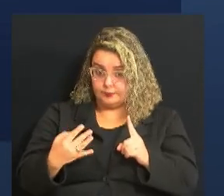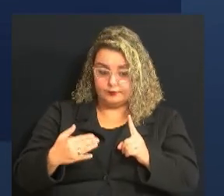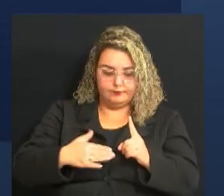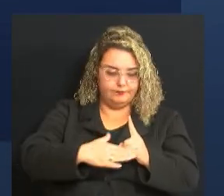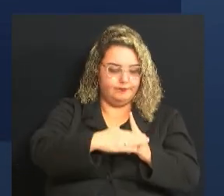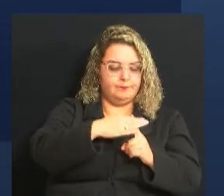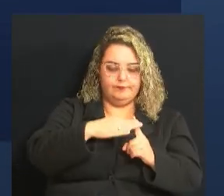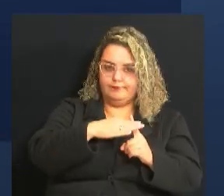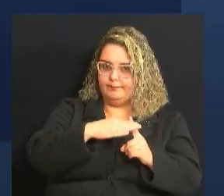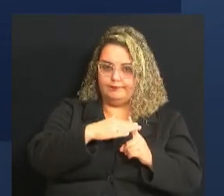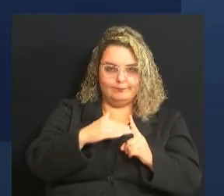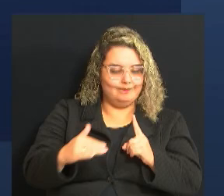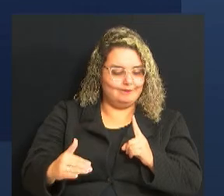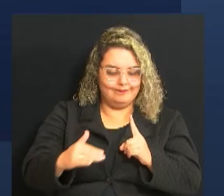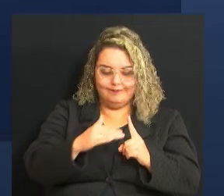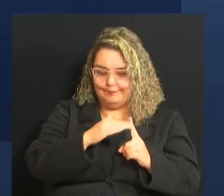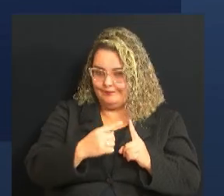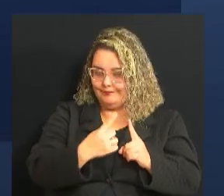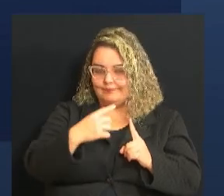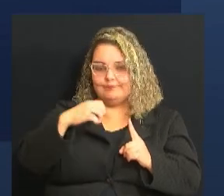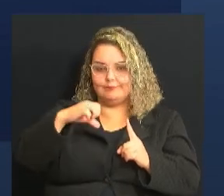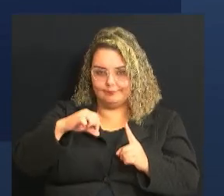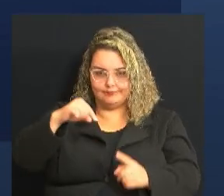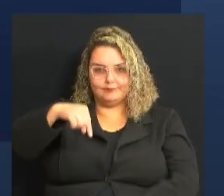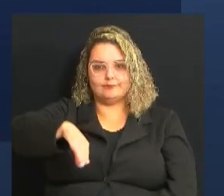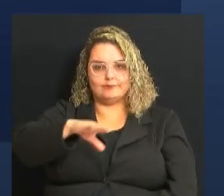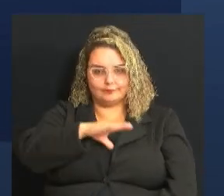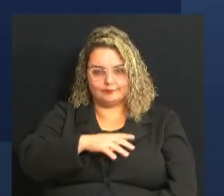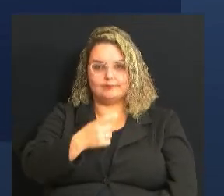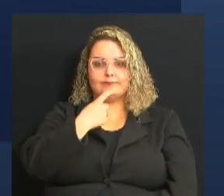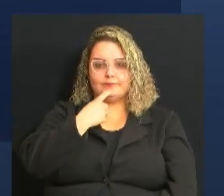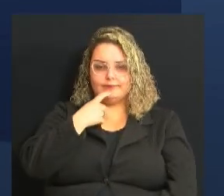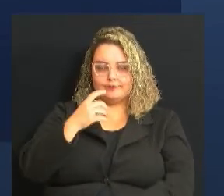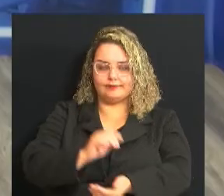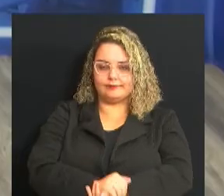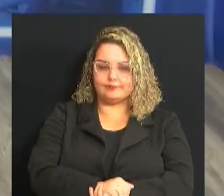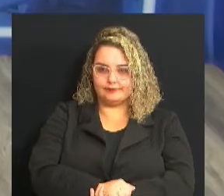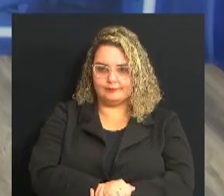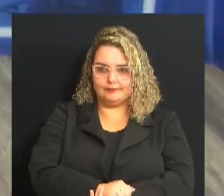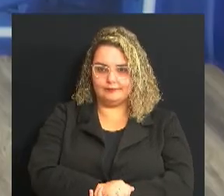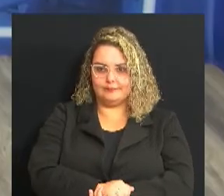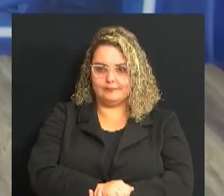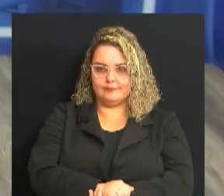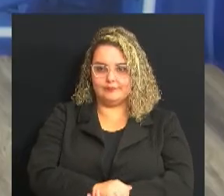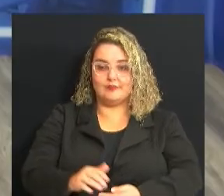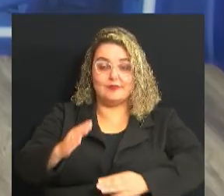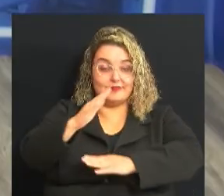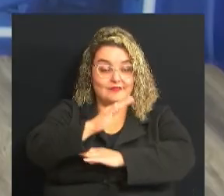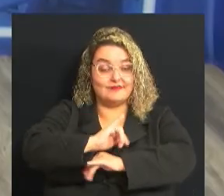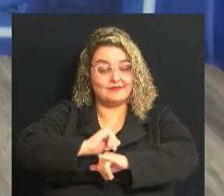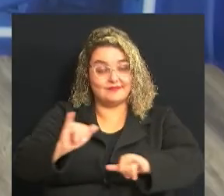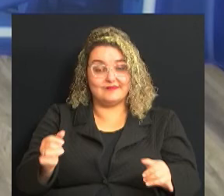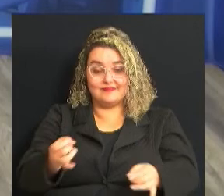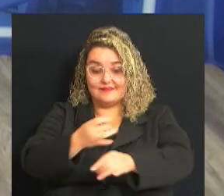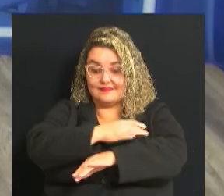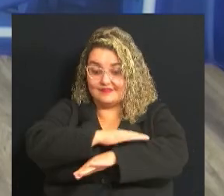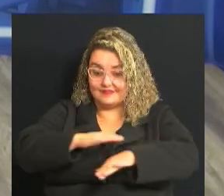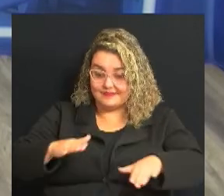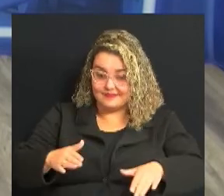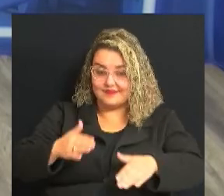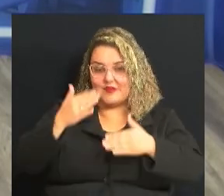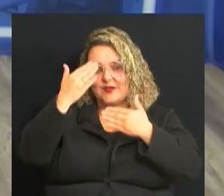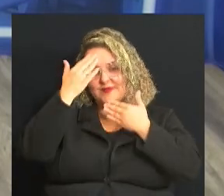deve passar dos 19 aqui na cidade de Campinas. O Câmara Notícia fica por aqui.